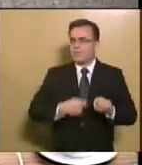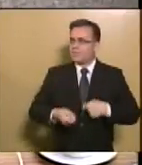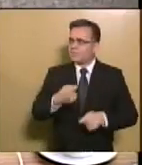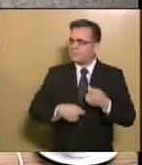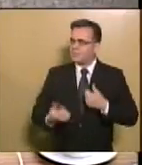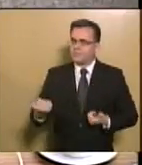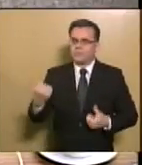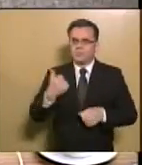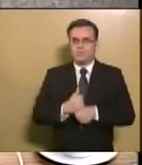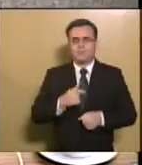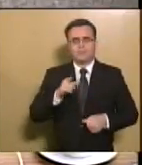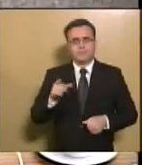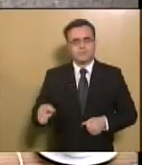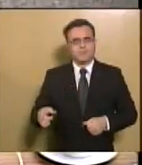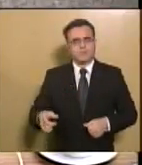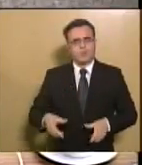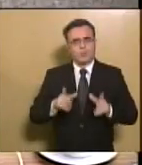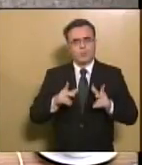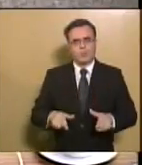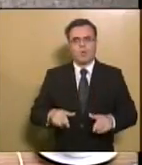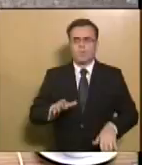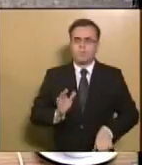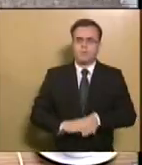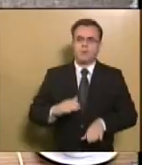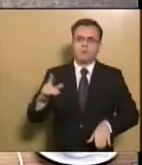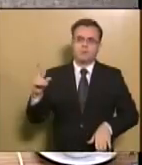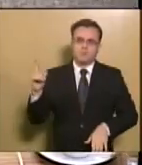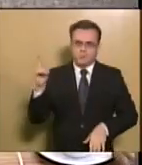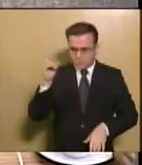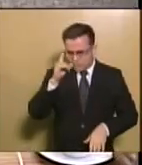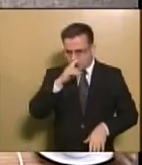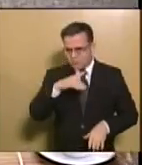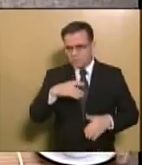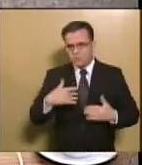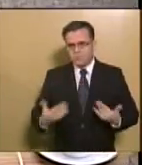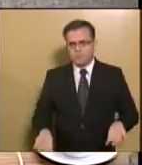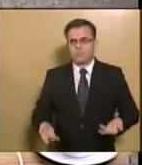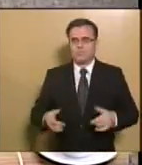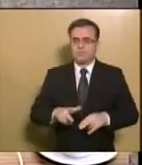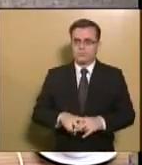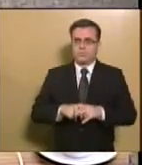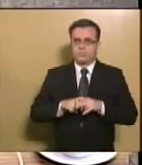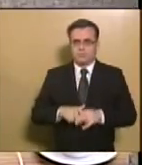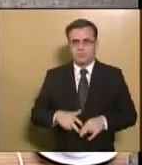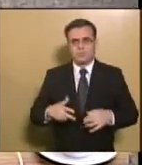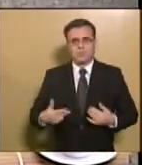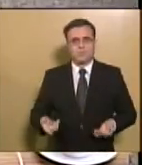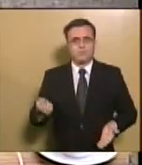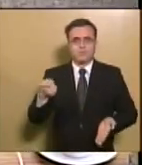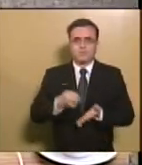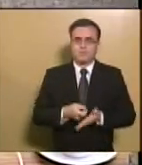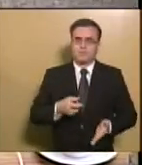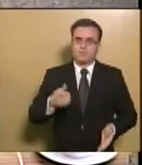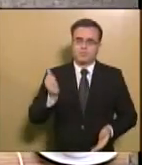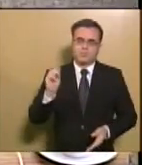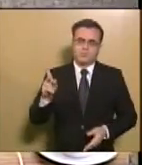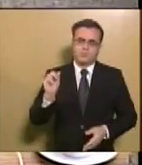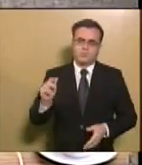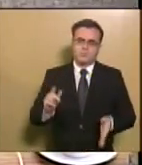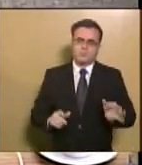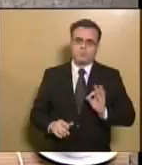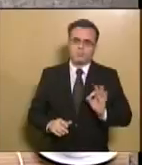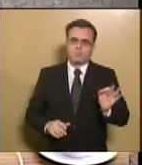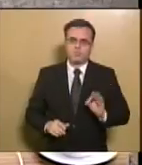imensas dificuldades, porque estamos sendo levados para uma situação de não conseguir pagar aos aposentados, o